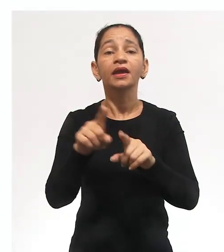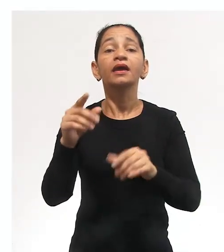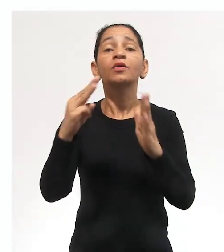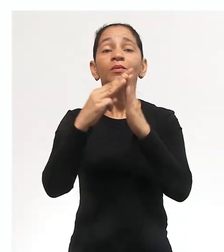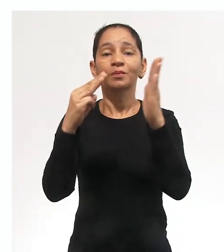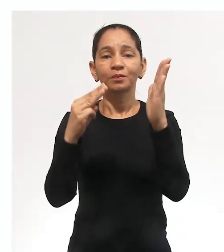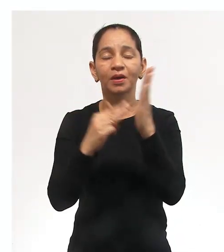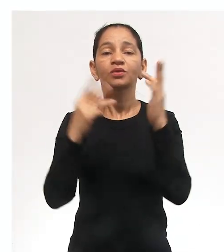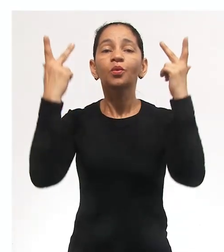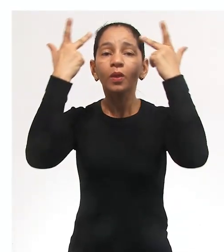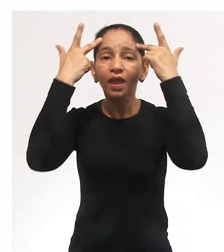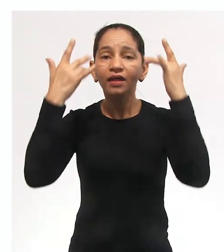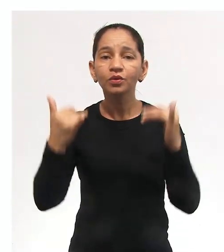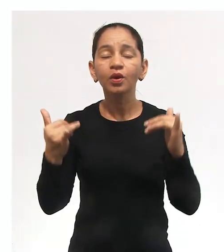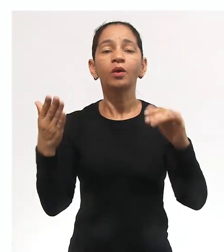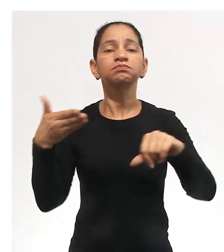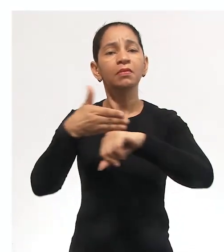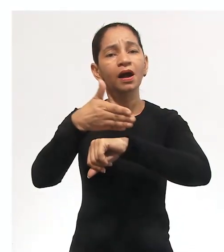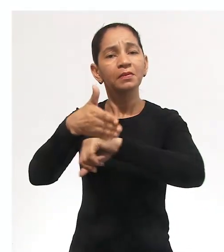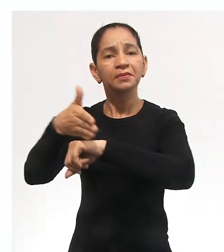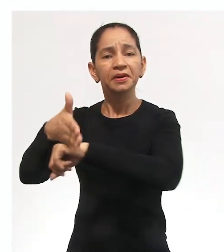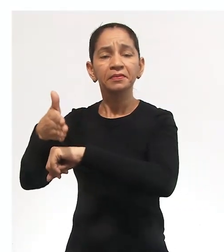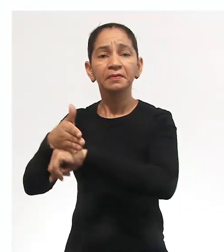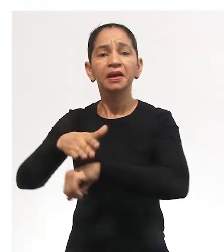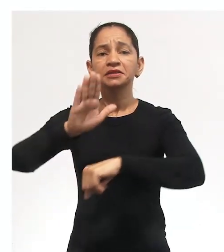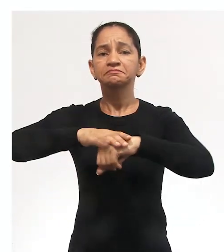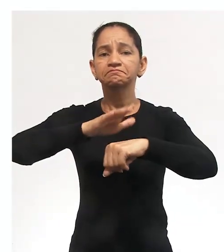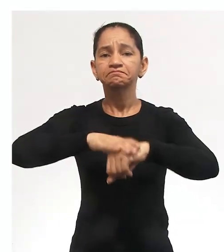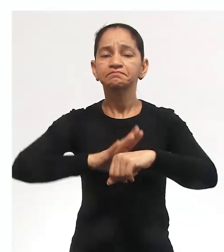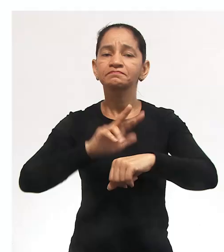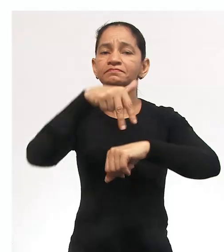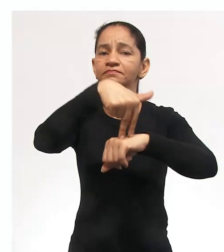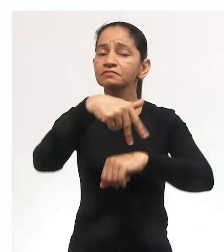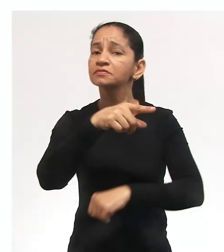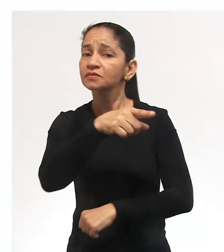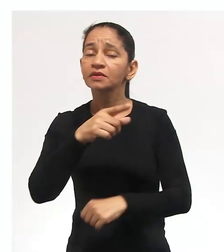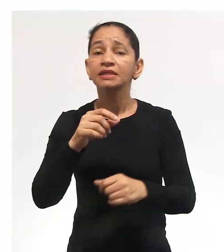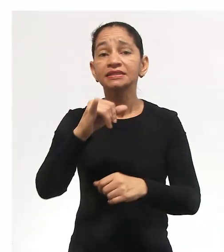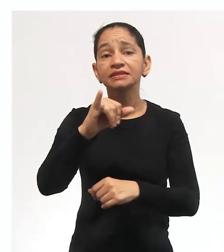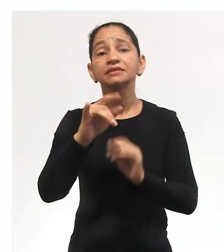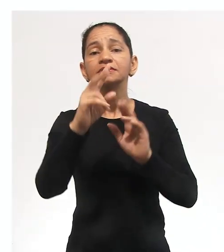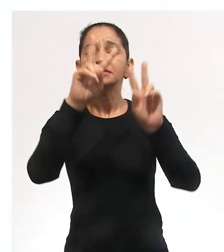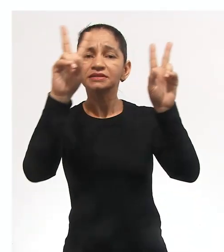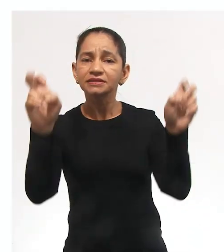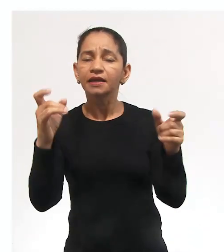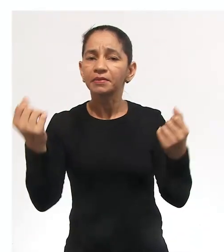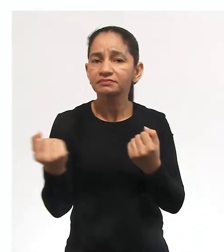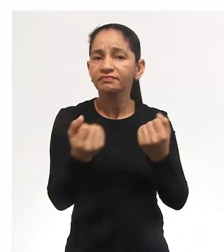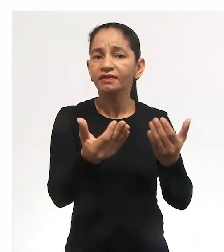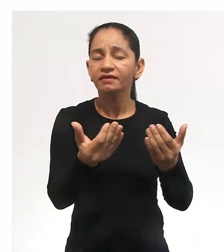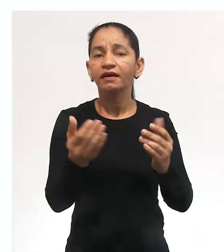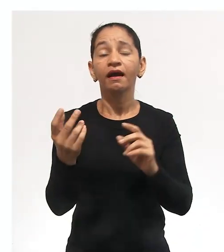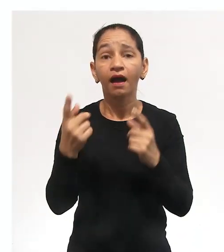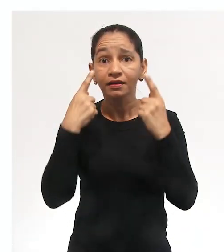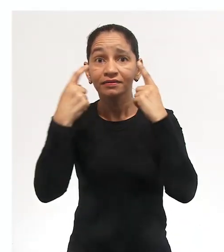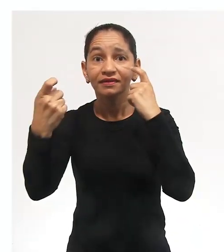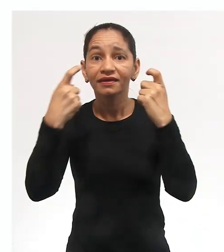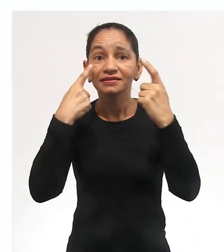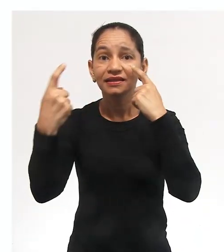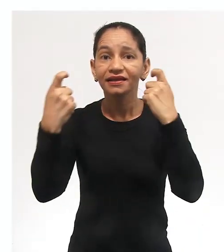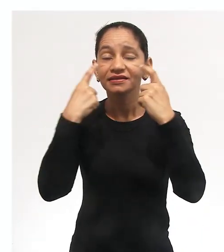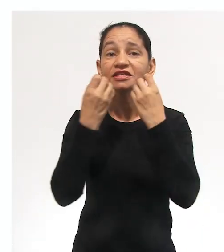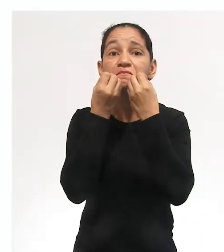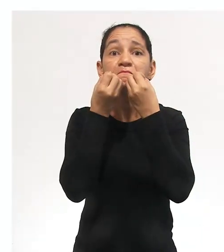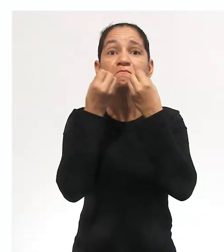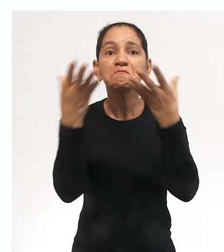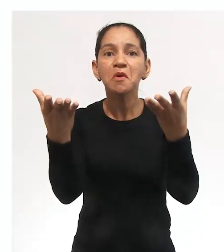método natural permite que os estudantes participem mais ativamente, por meio de temas que são de seu